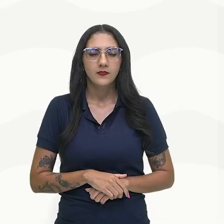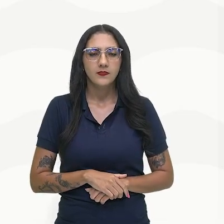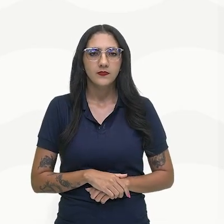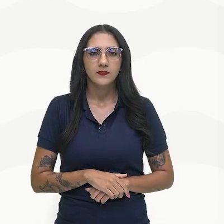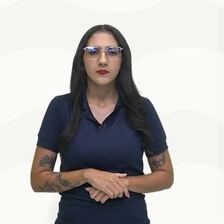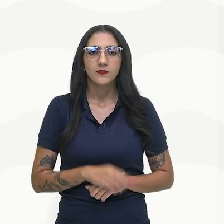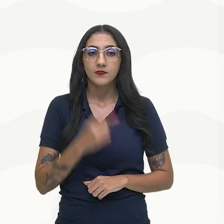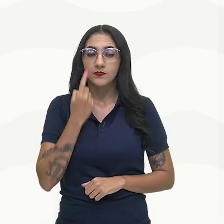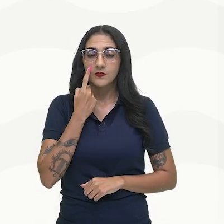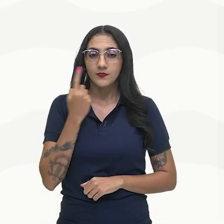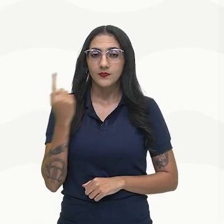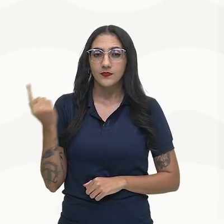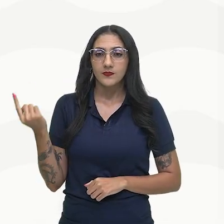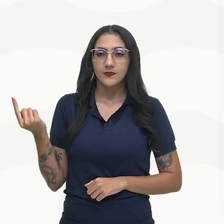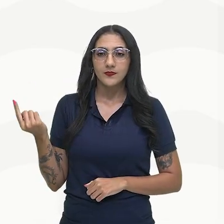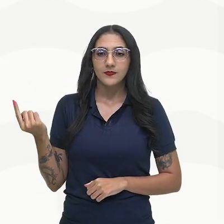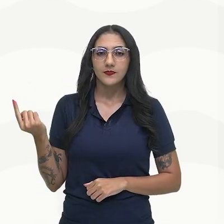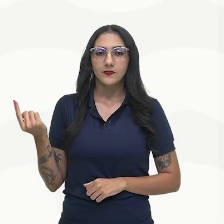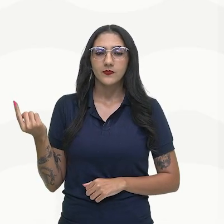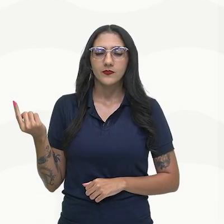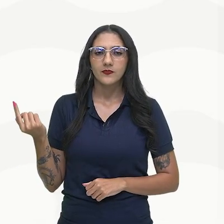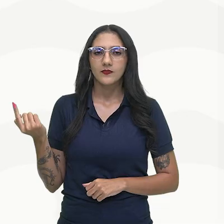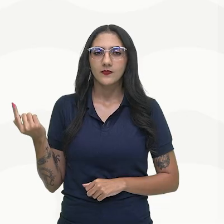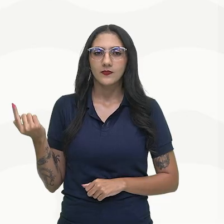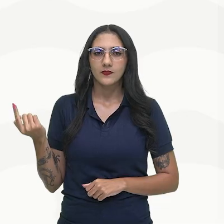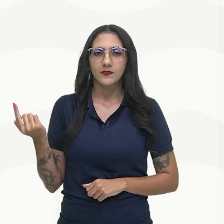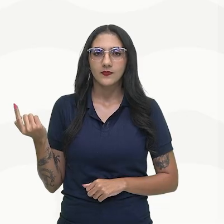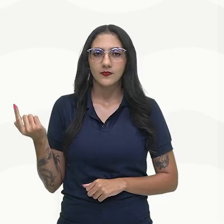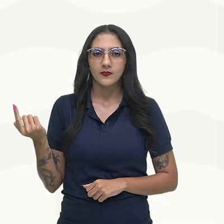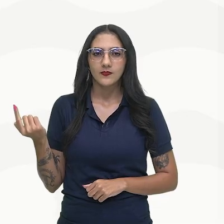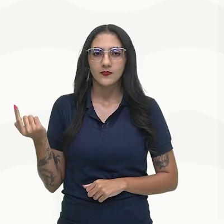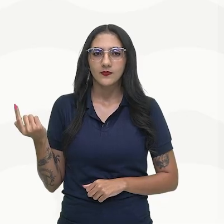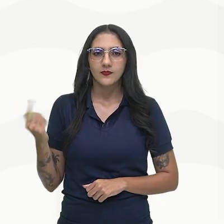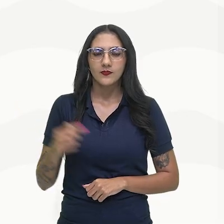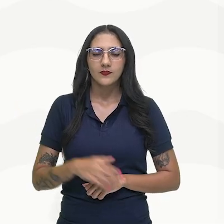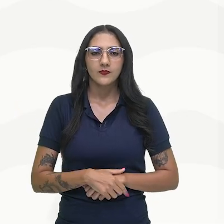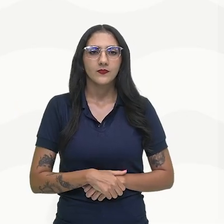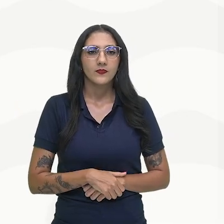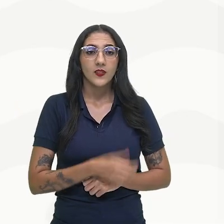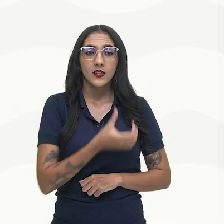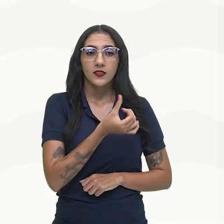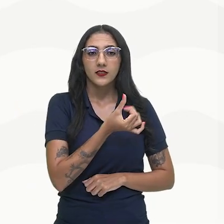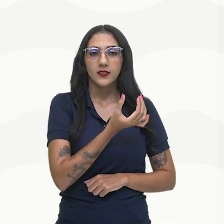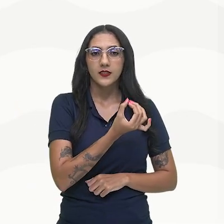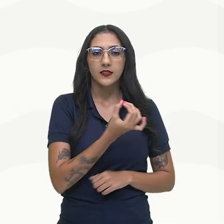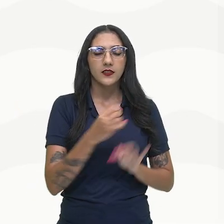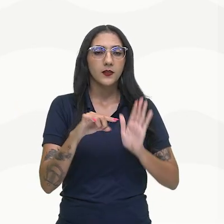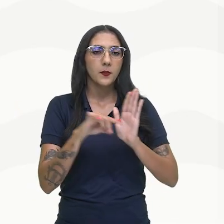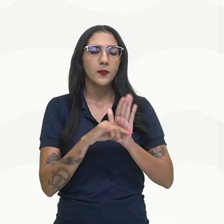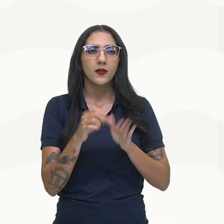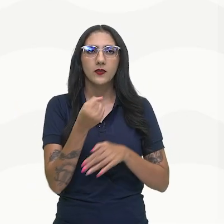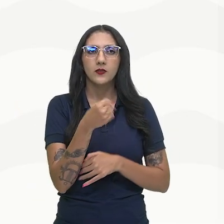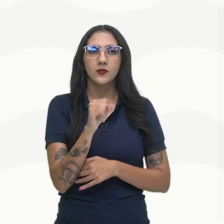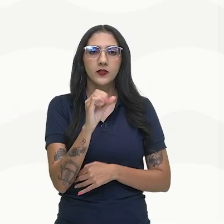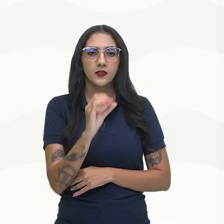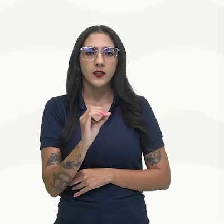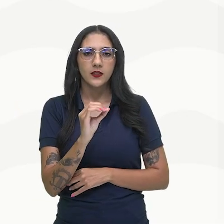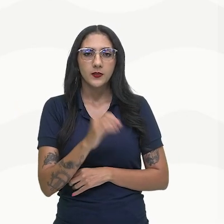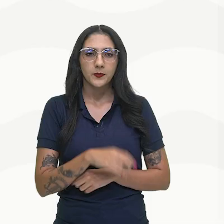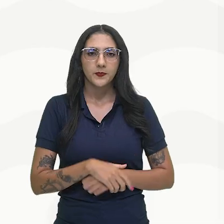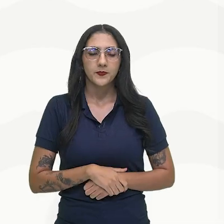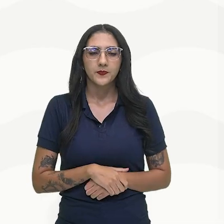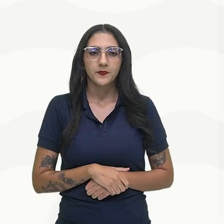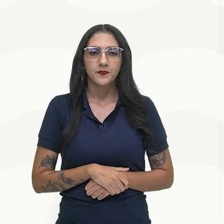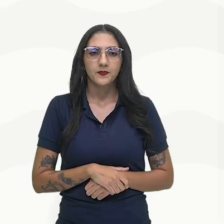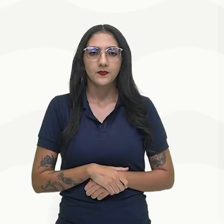y2, que é 60, menos y1, que é 80, dividido